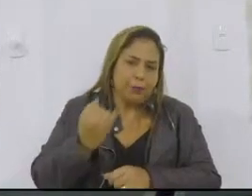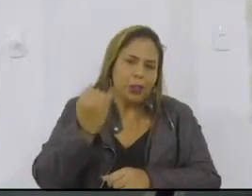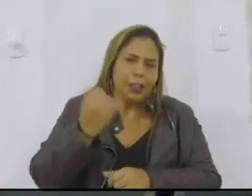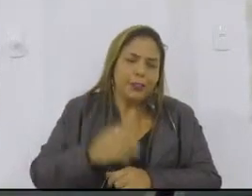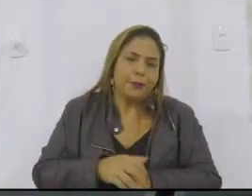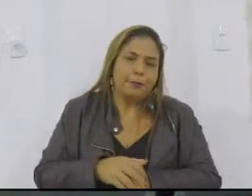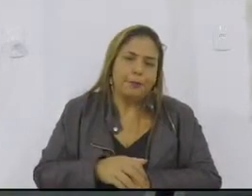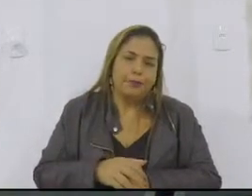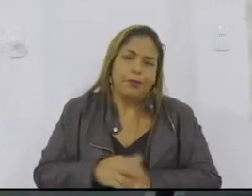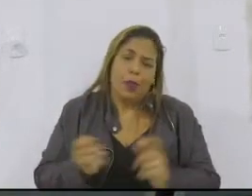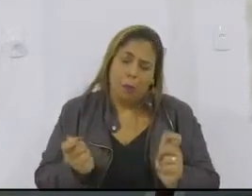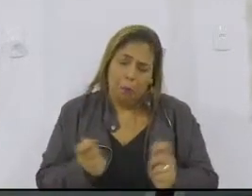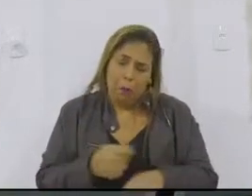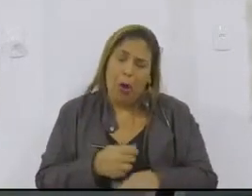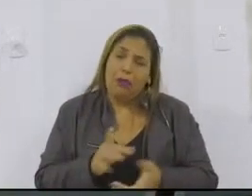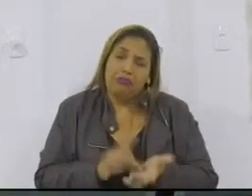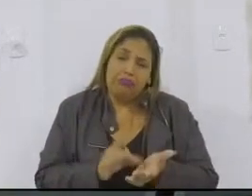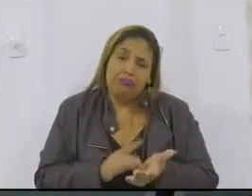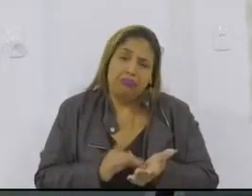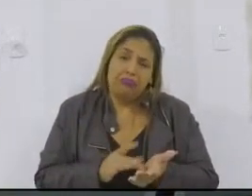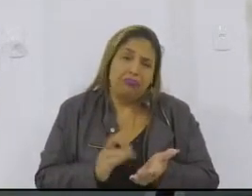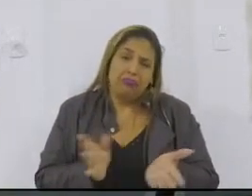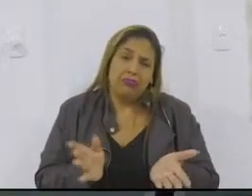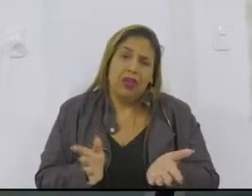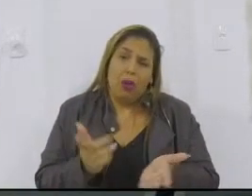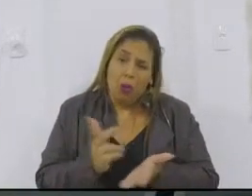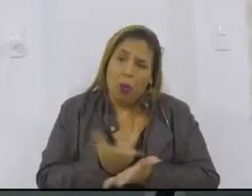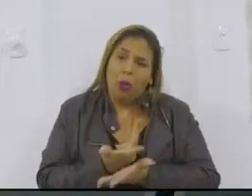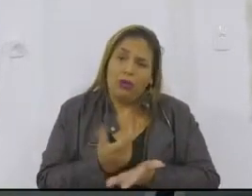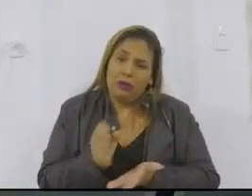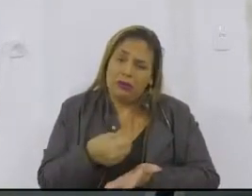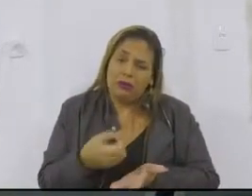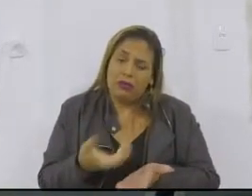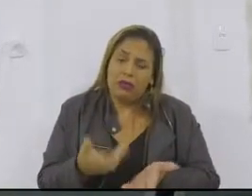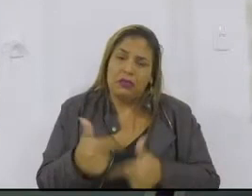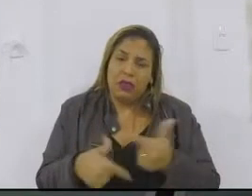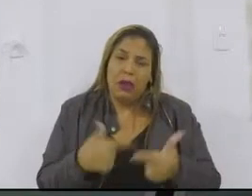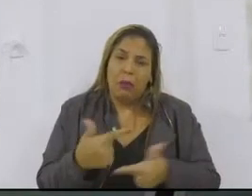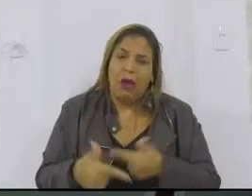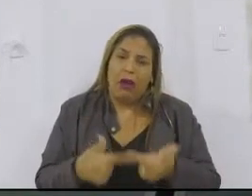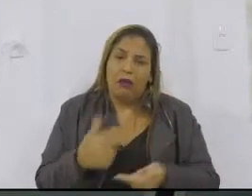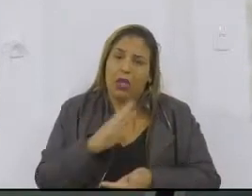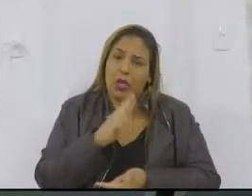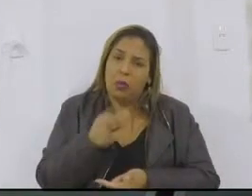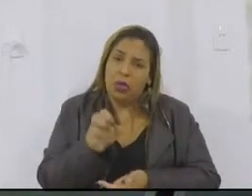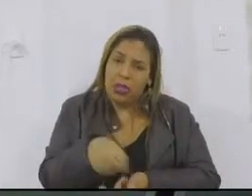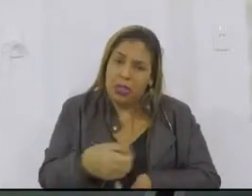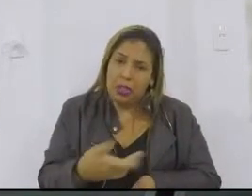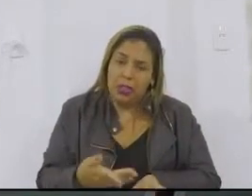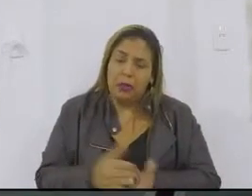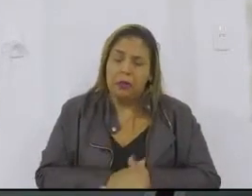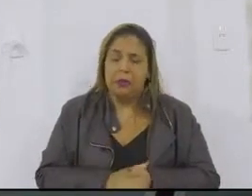e a possibilidade real de acontecer, desse serviço ser atendido naquela comunidade tão carente.